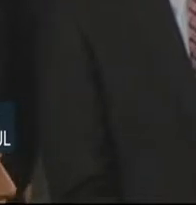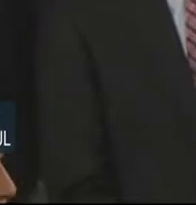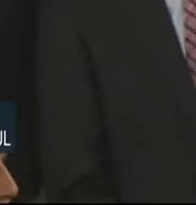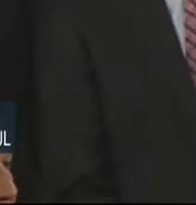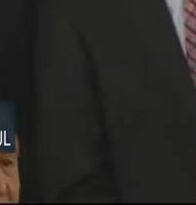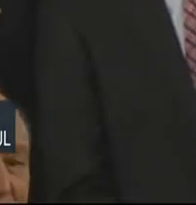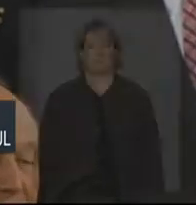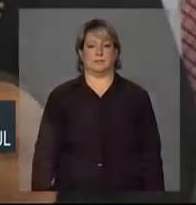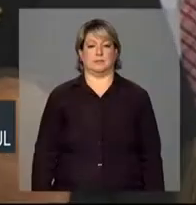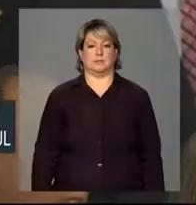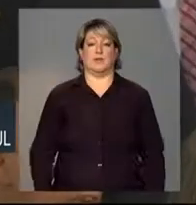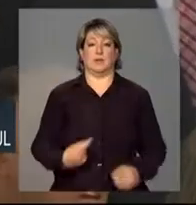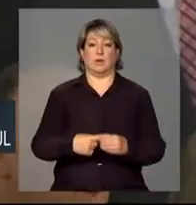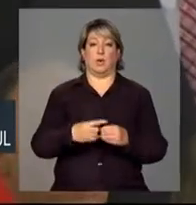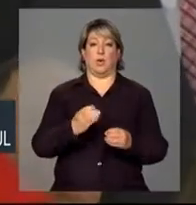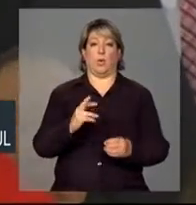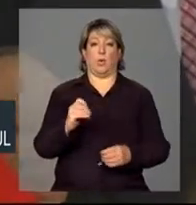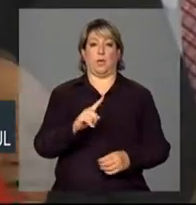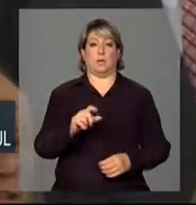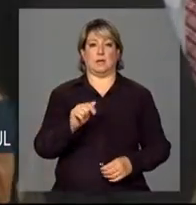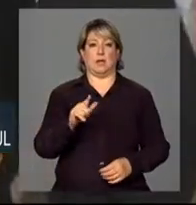Cruzaltense, Kelly José Longo.